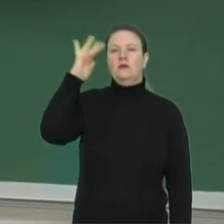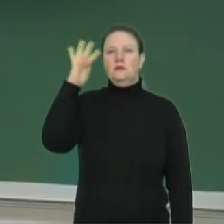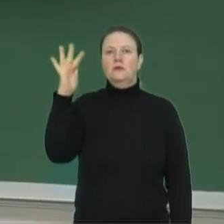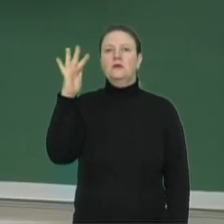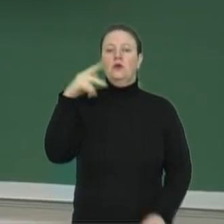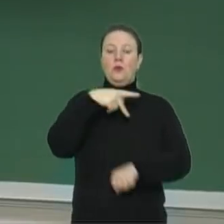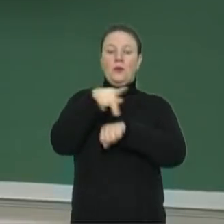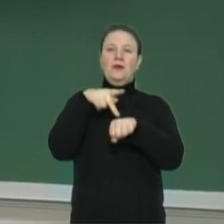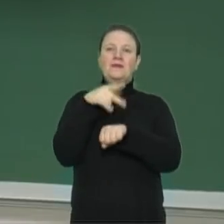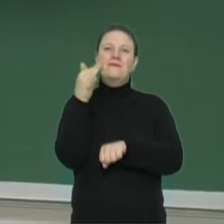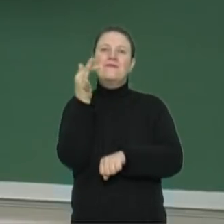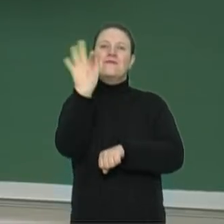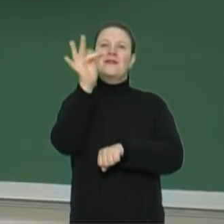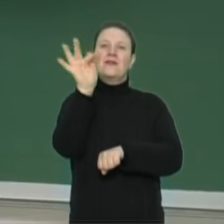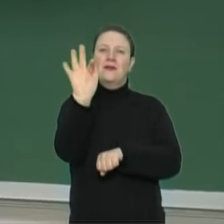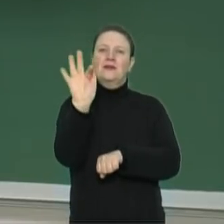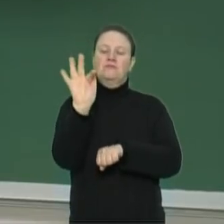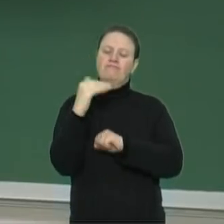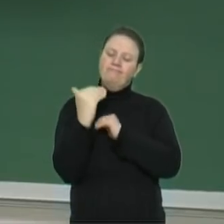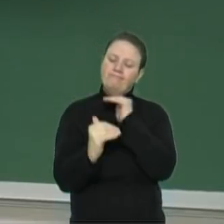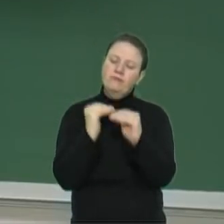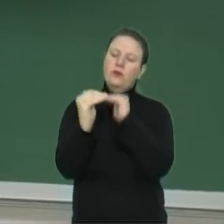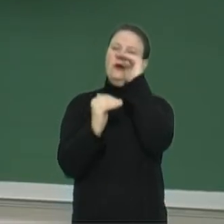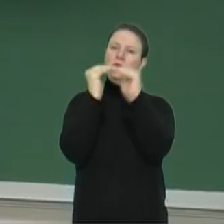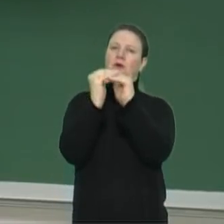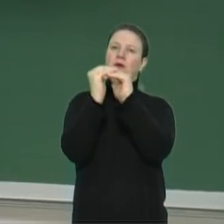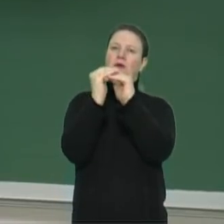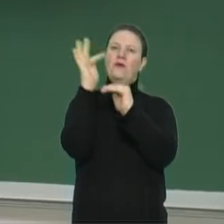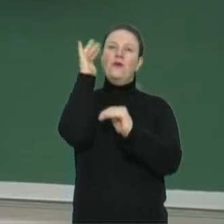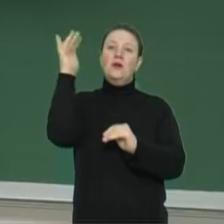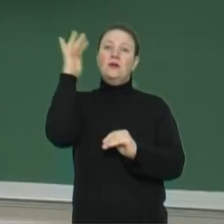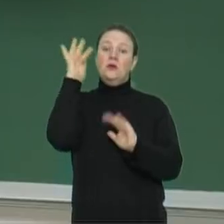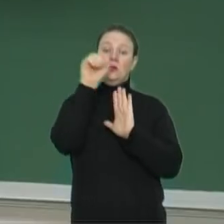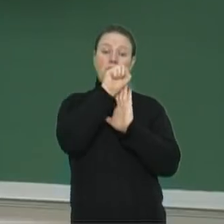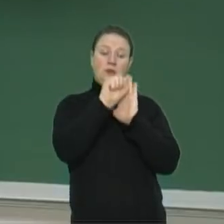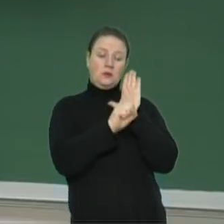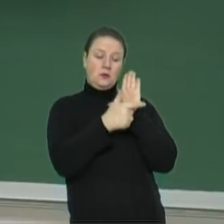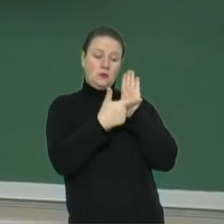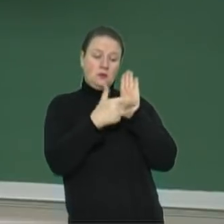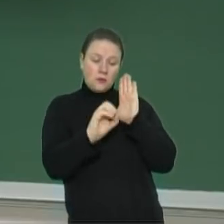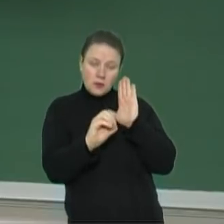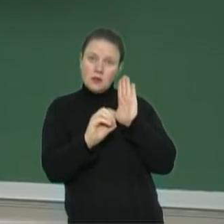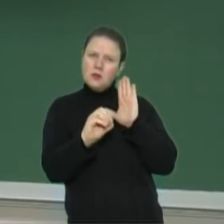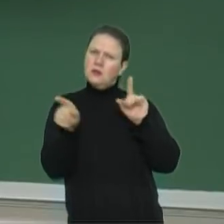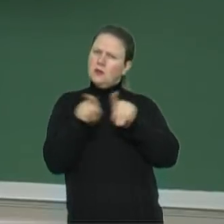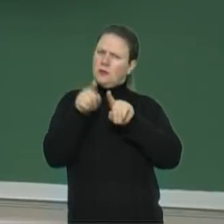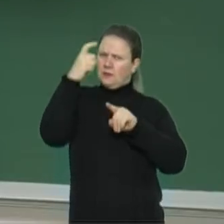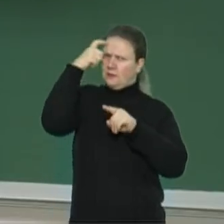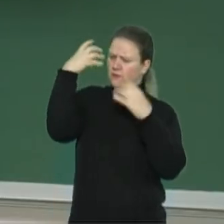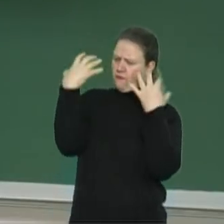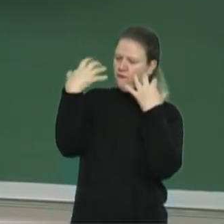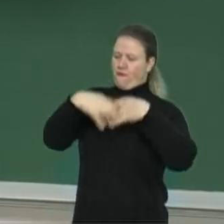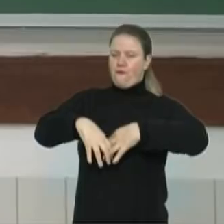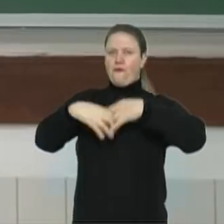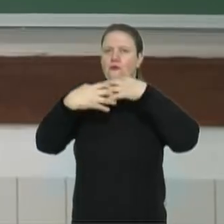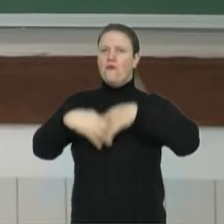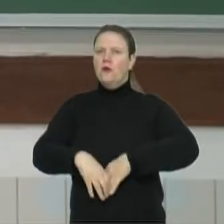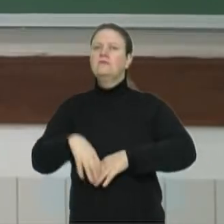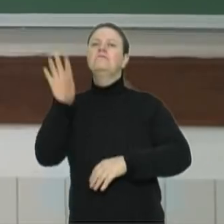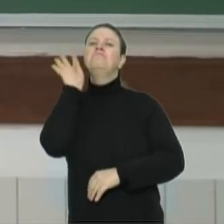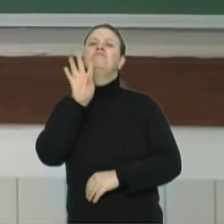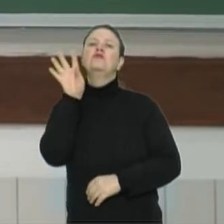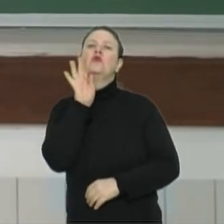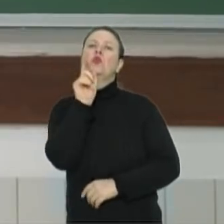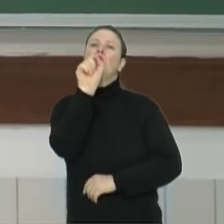francesa, né, desenvolveu sua filosofia aí durante o século XX, e uma reflexão que já é bem bacana da gente fazer, pessoal, é de